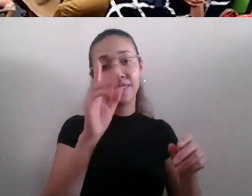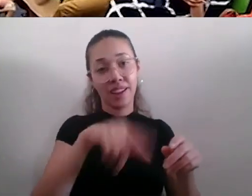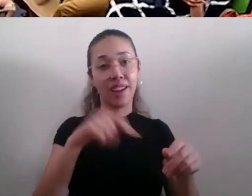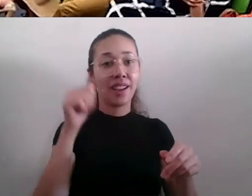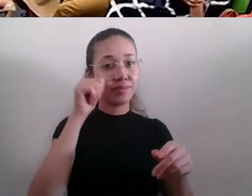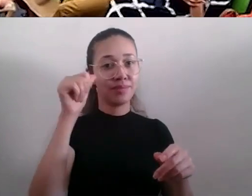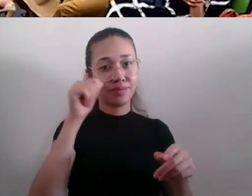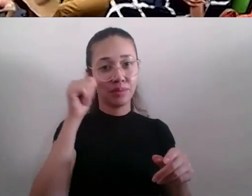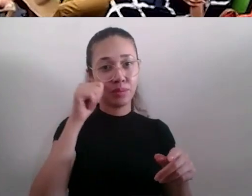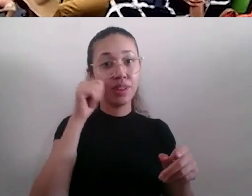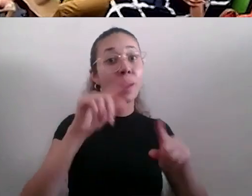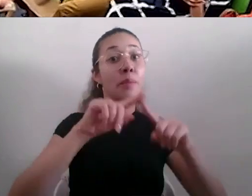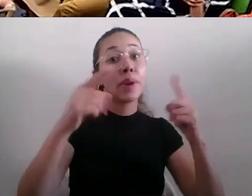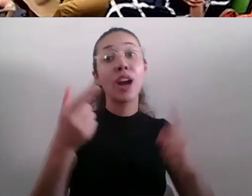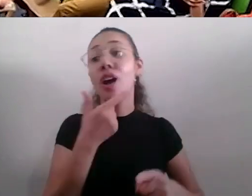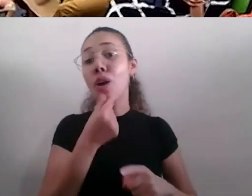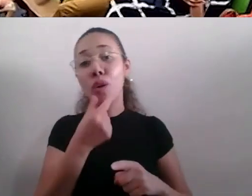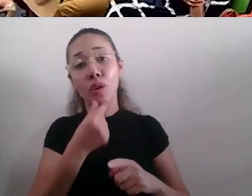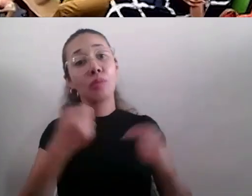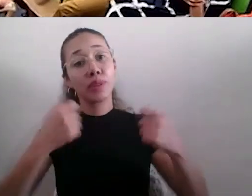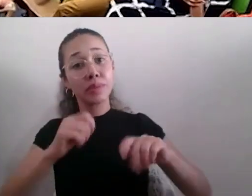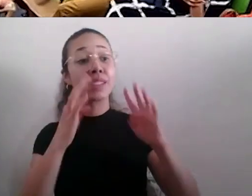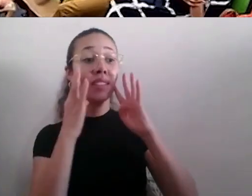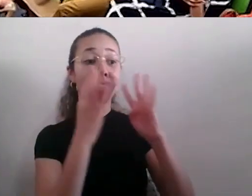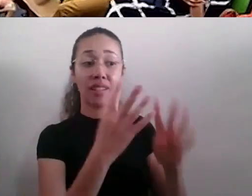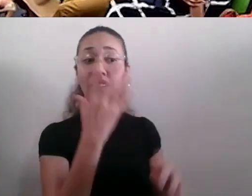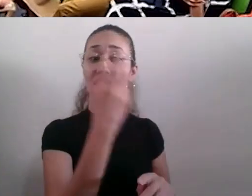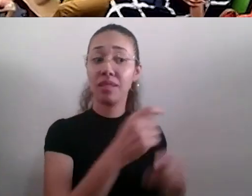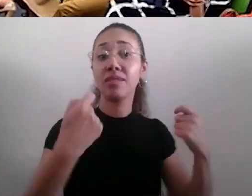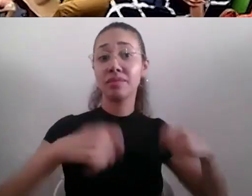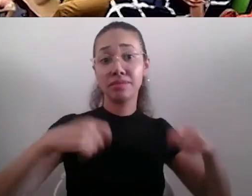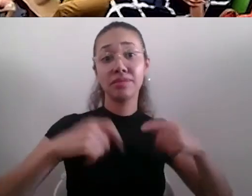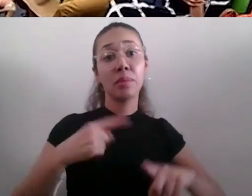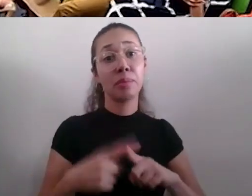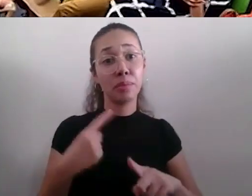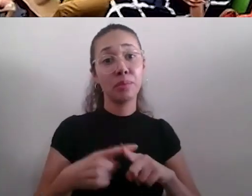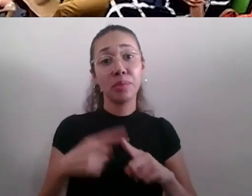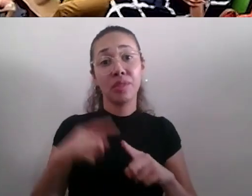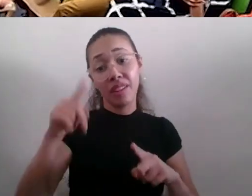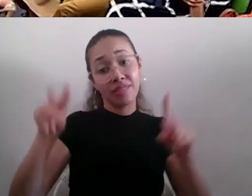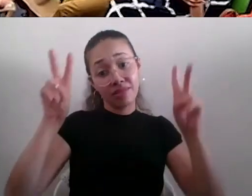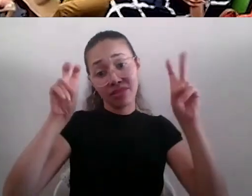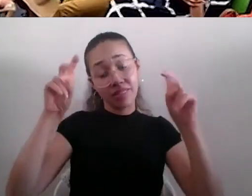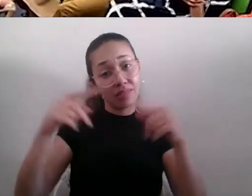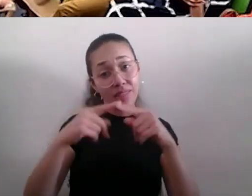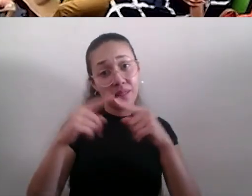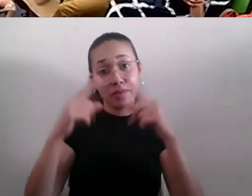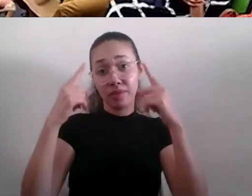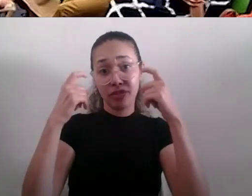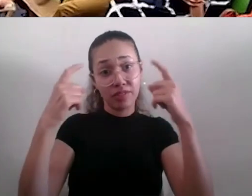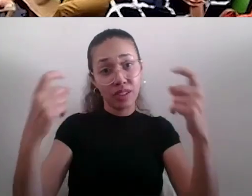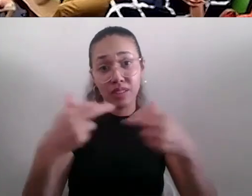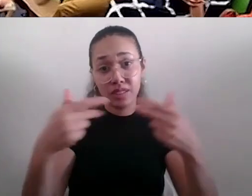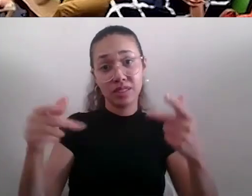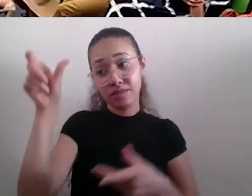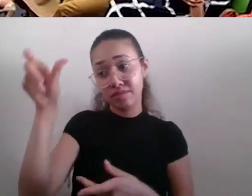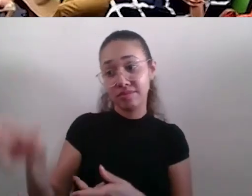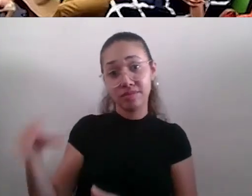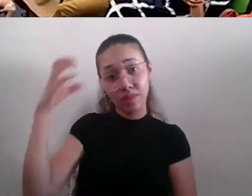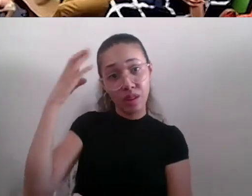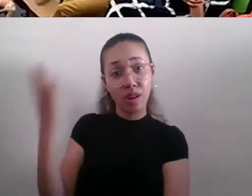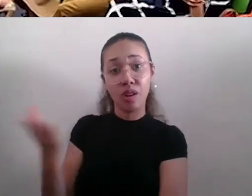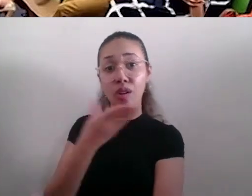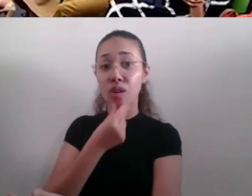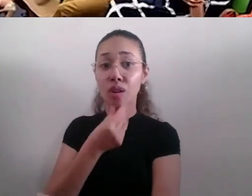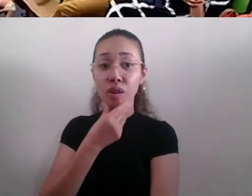mulher. A gente está cansada de saber o que é. Já passou por isso, todo mundo que está sentado aqui já passou por algum tipo de violência, todo mundo já leu, já sabe o que é, e os